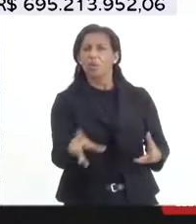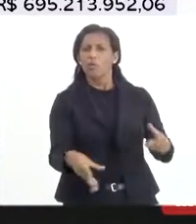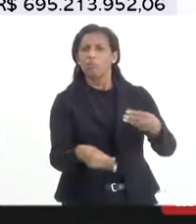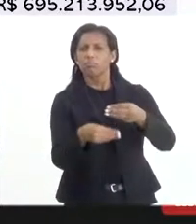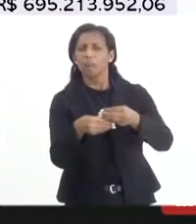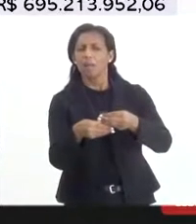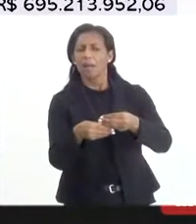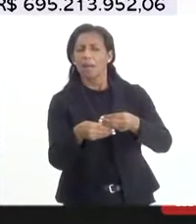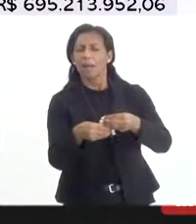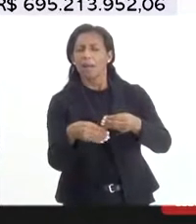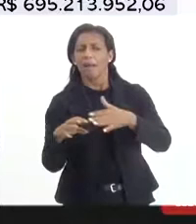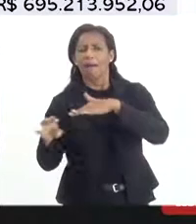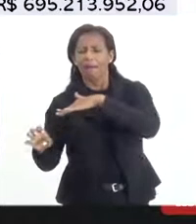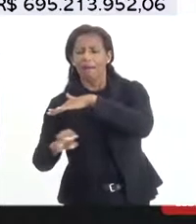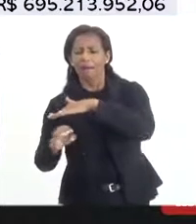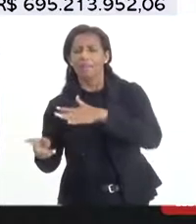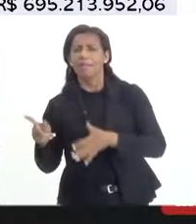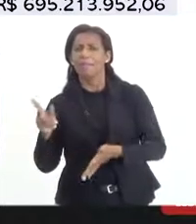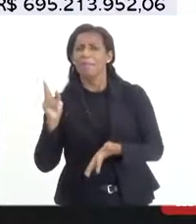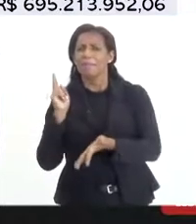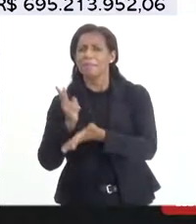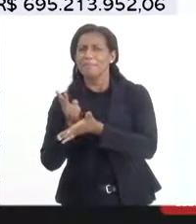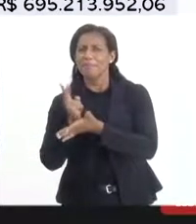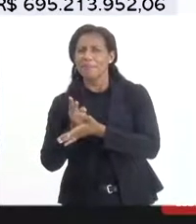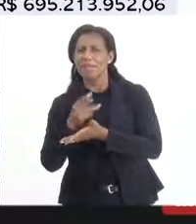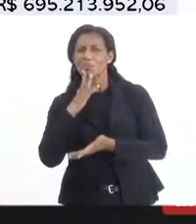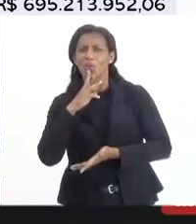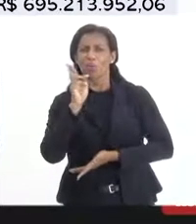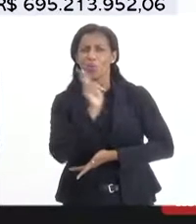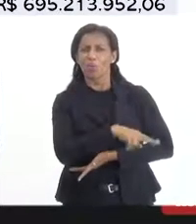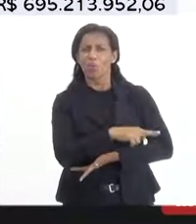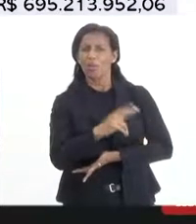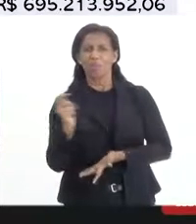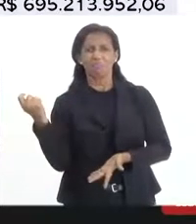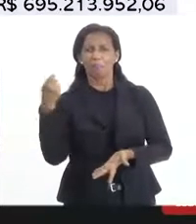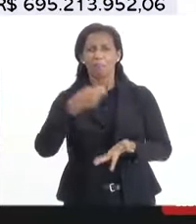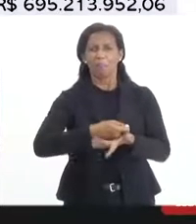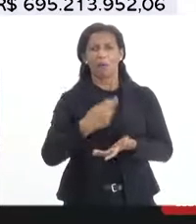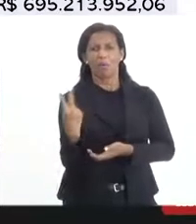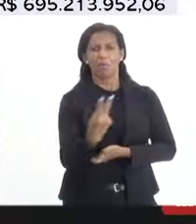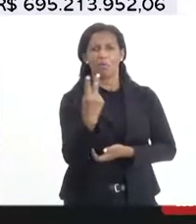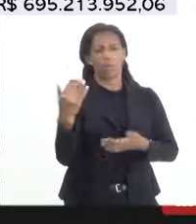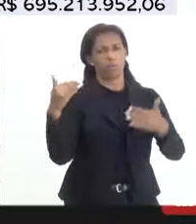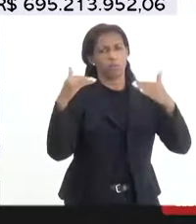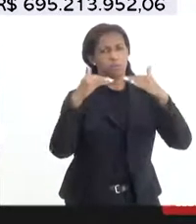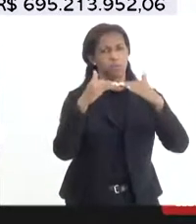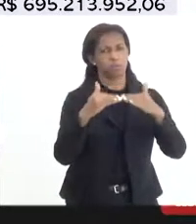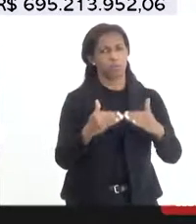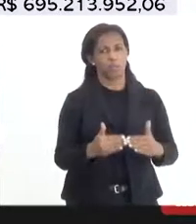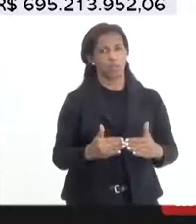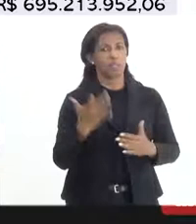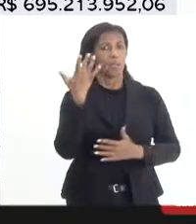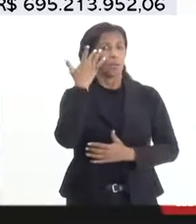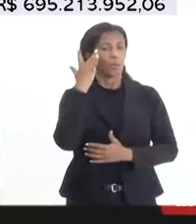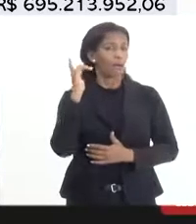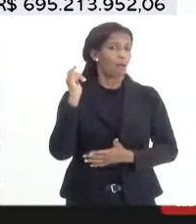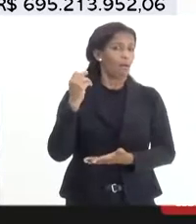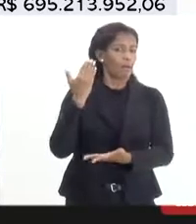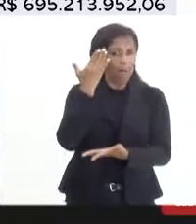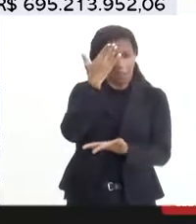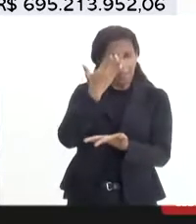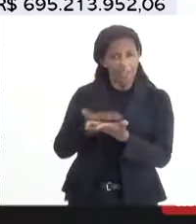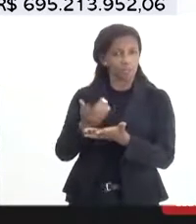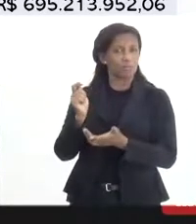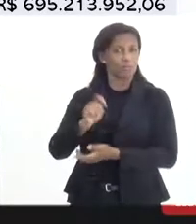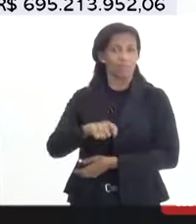mesmo reconhecendo, ela não traz o valor que está em decadência. Então eu acredito que existem vários valores... que são